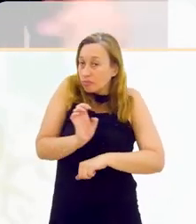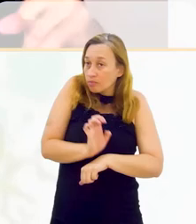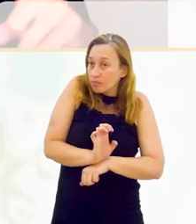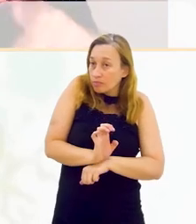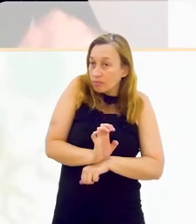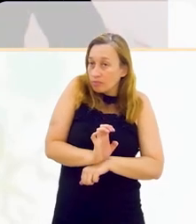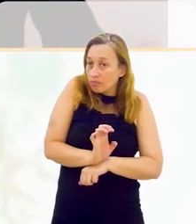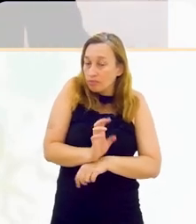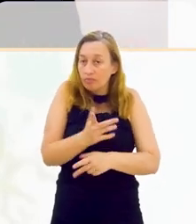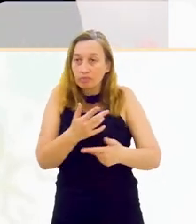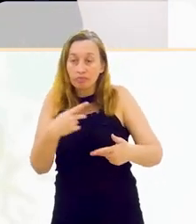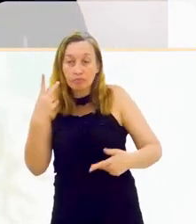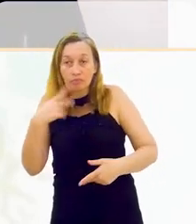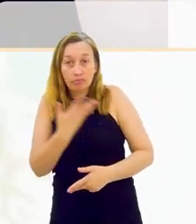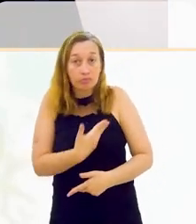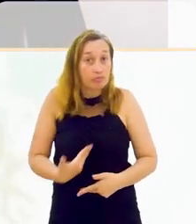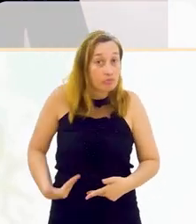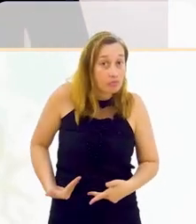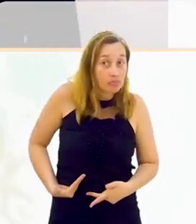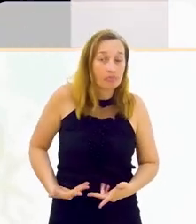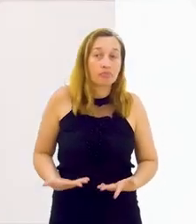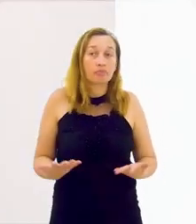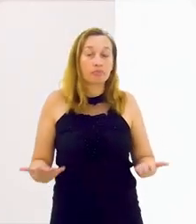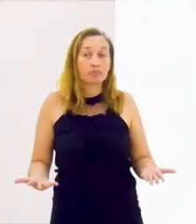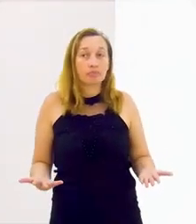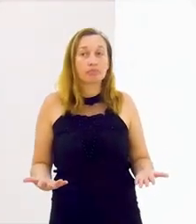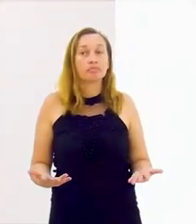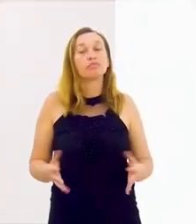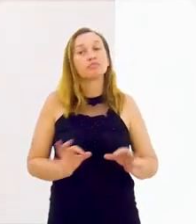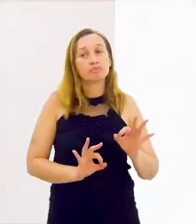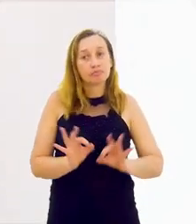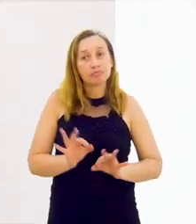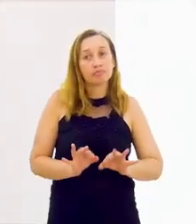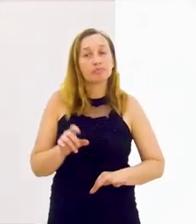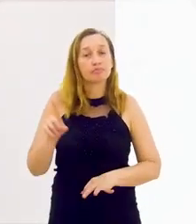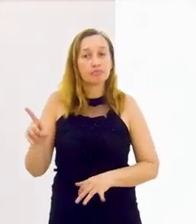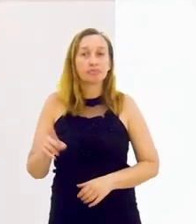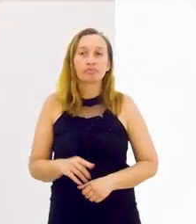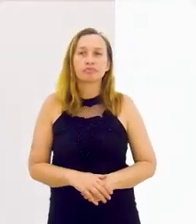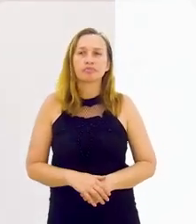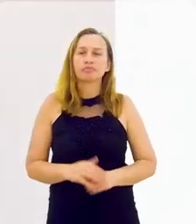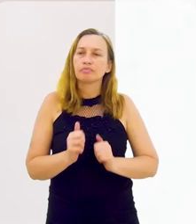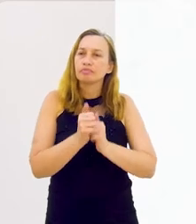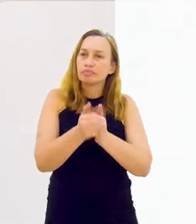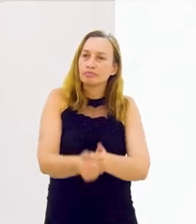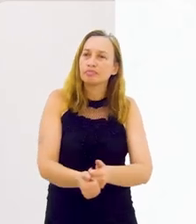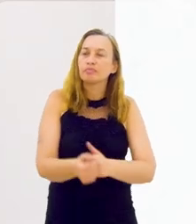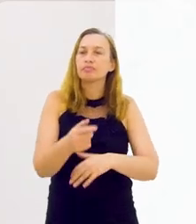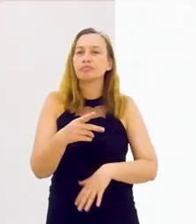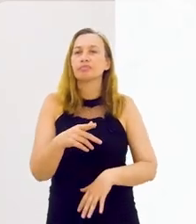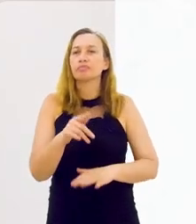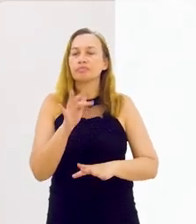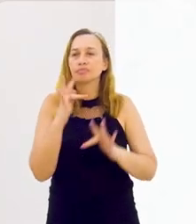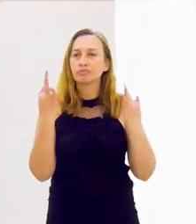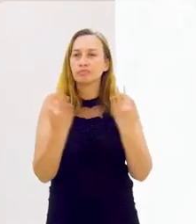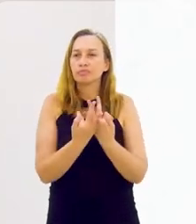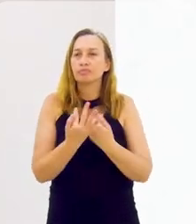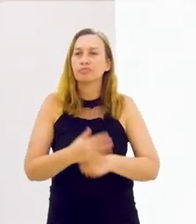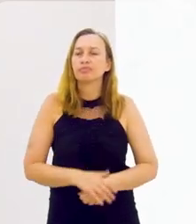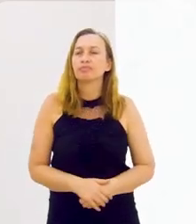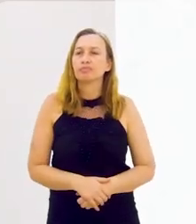e o Estado, né, das políticas públicas. Então, assim, tem programas lá de acompanhamento